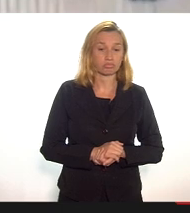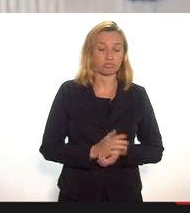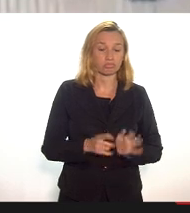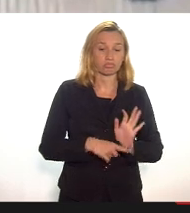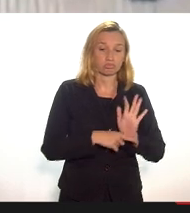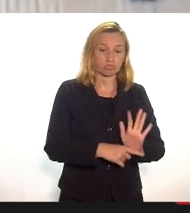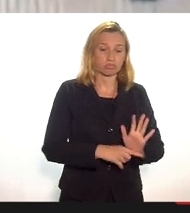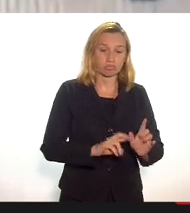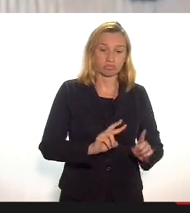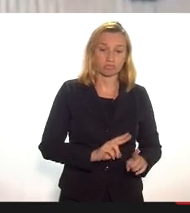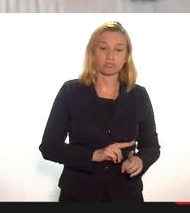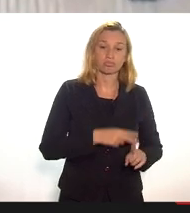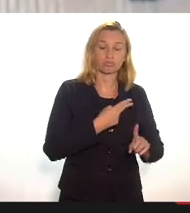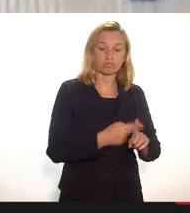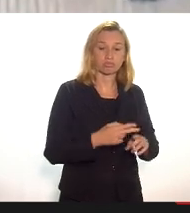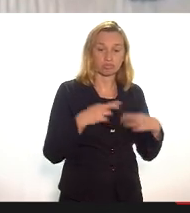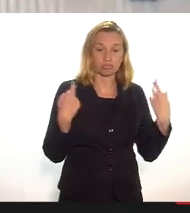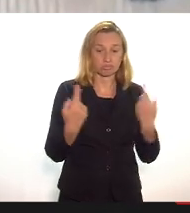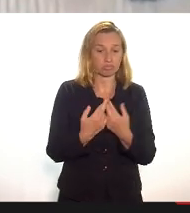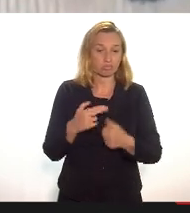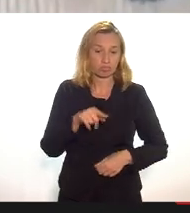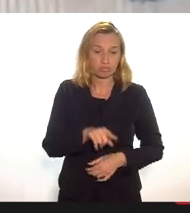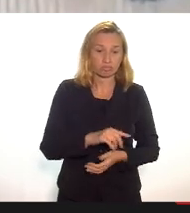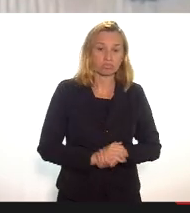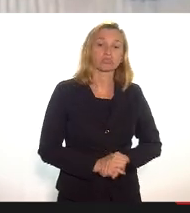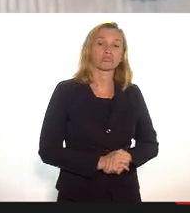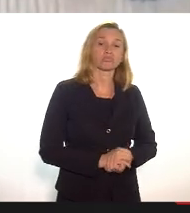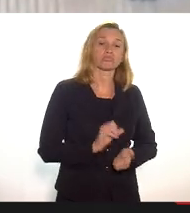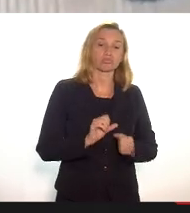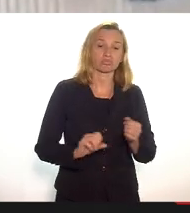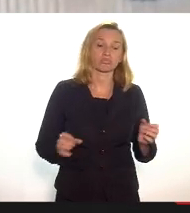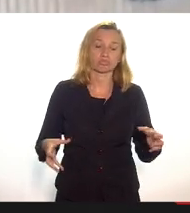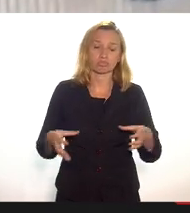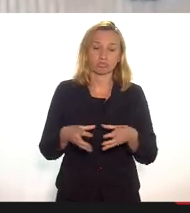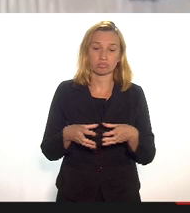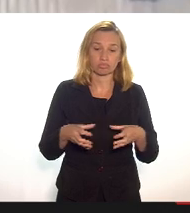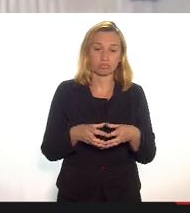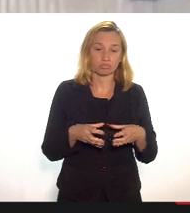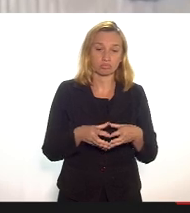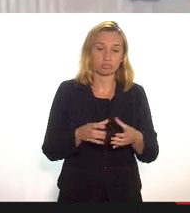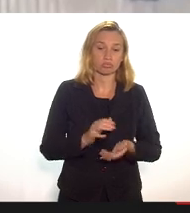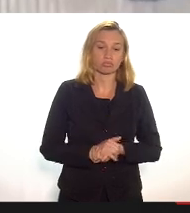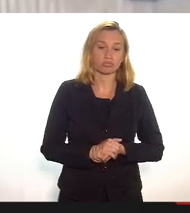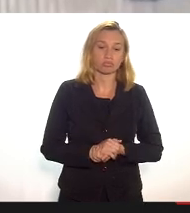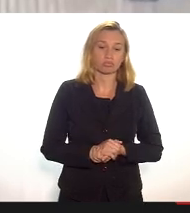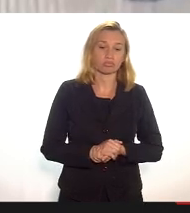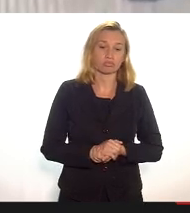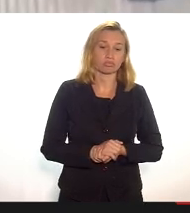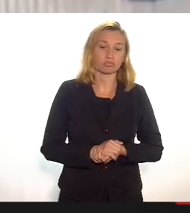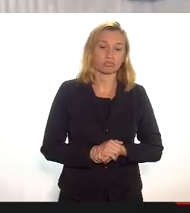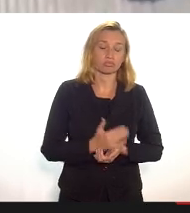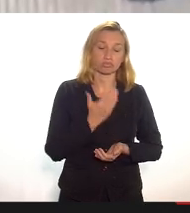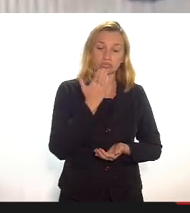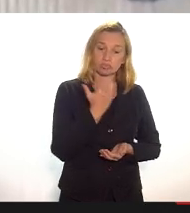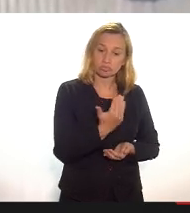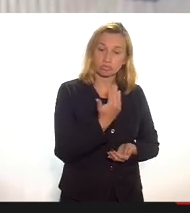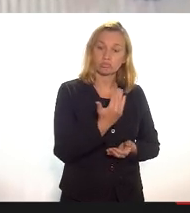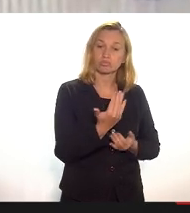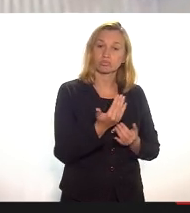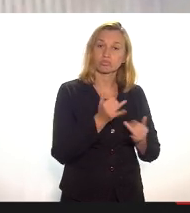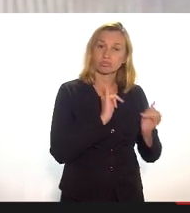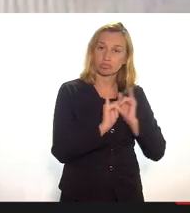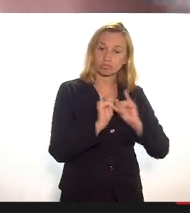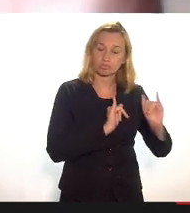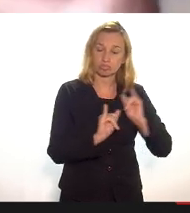de desdobramento da audiência que a gente faça conjuntamente esse requerimento de informações.